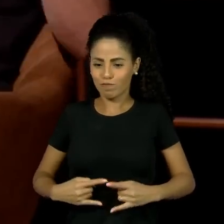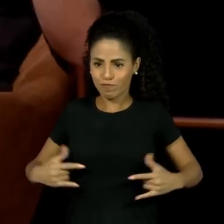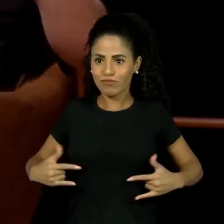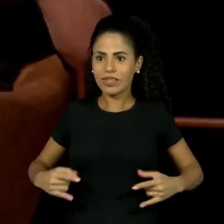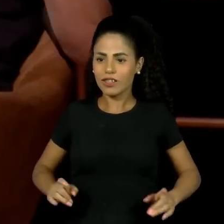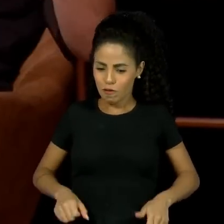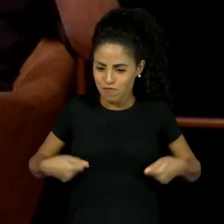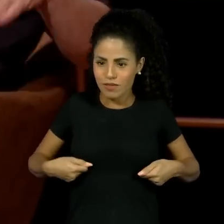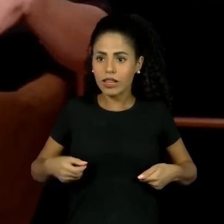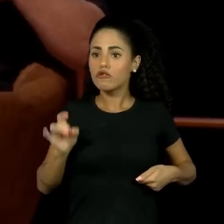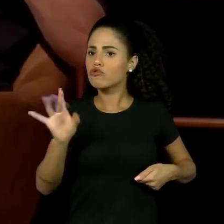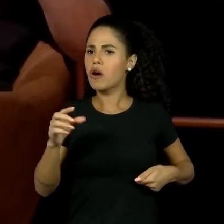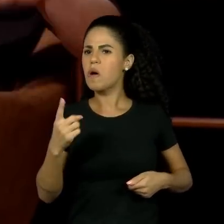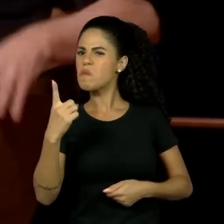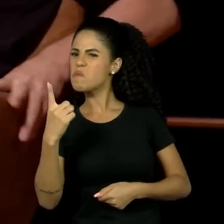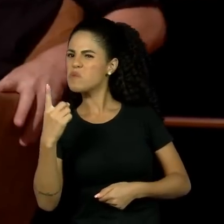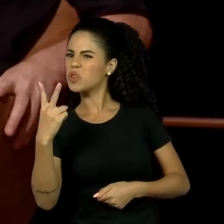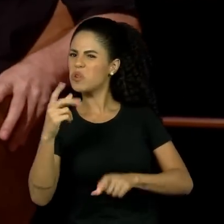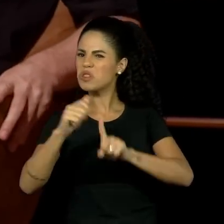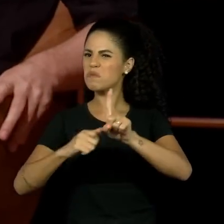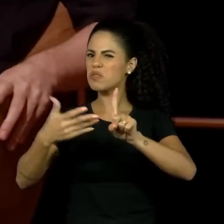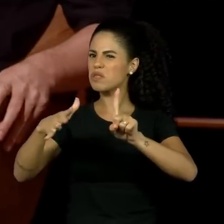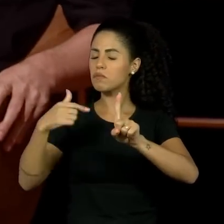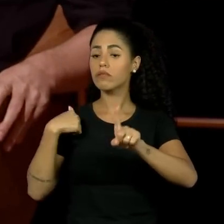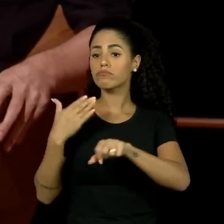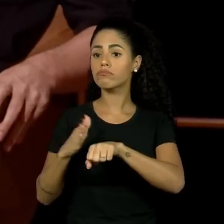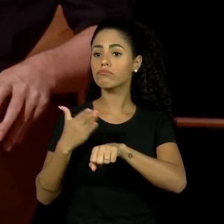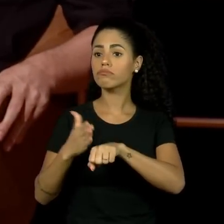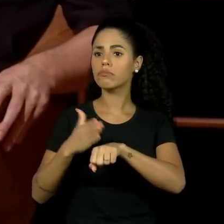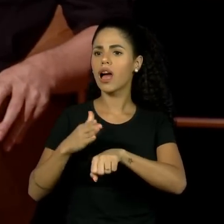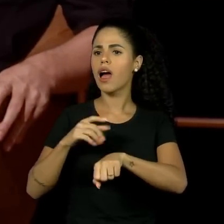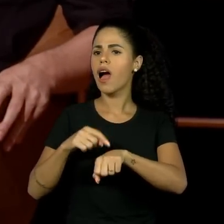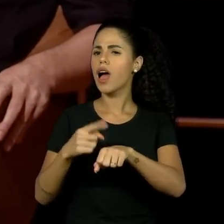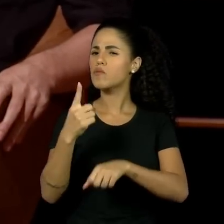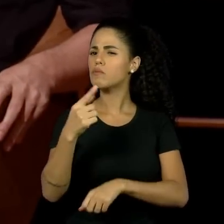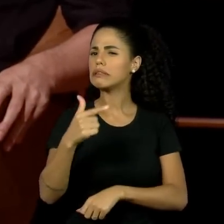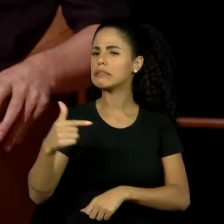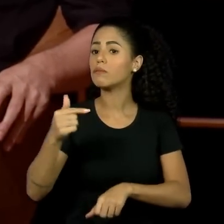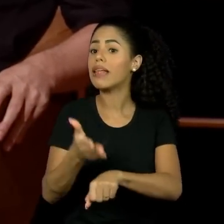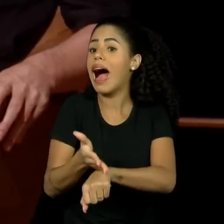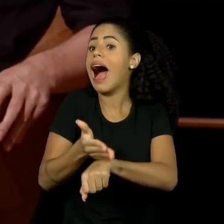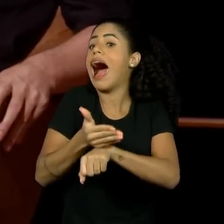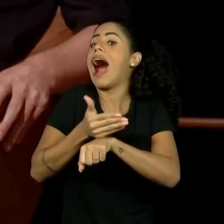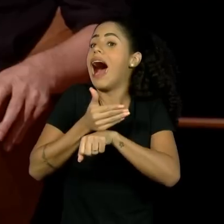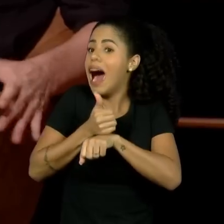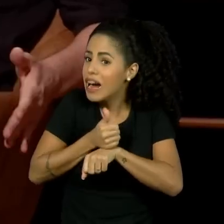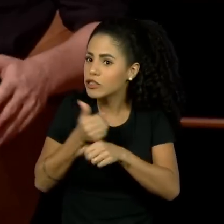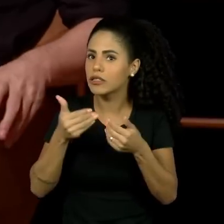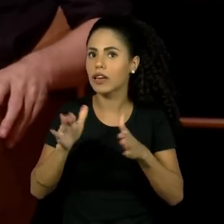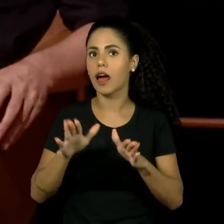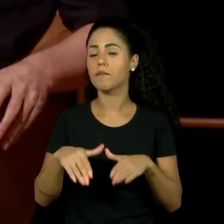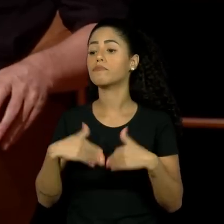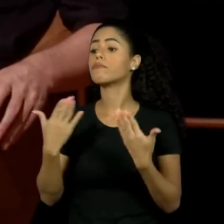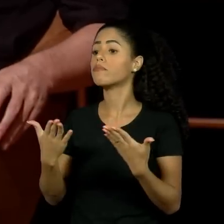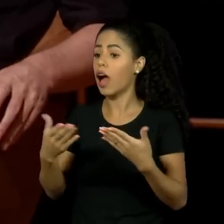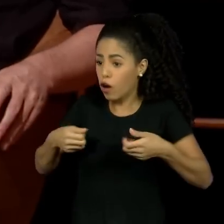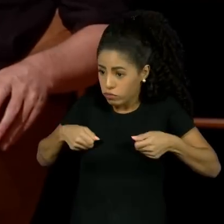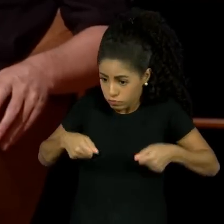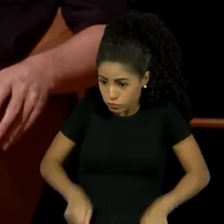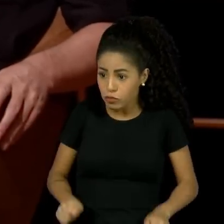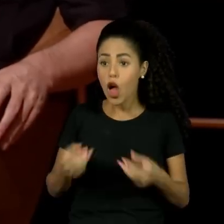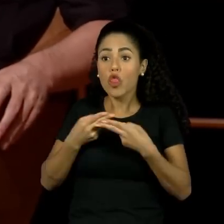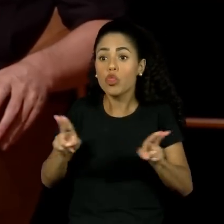E foi, ensaiamos 1 mês, ensaiamos 2. Aí quando chegou uma semana antes da estreia, o Augusto falou assim, bom, Gui, agora você tira a roupa,